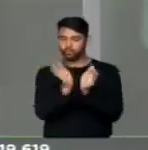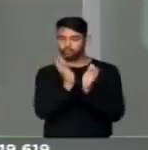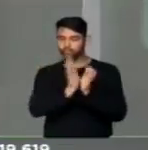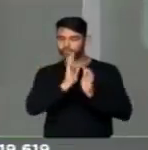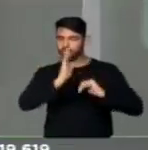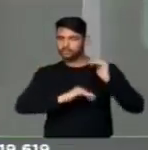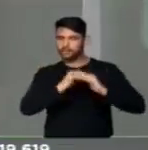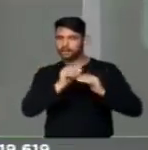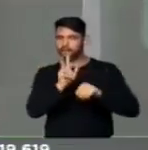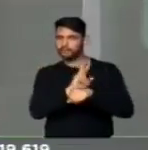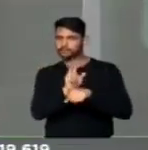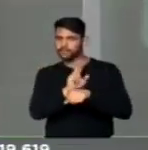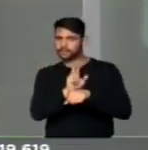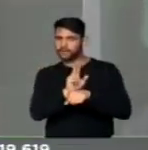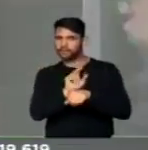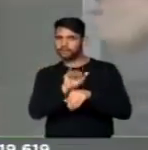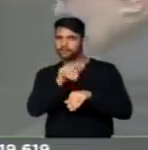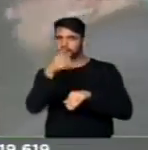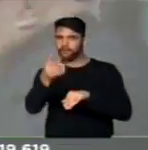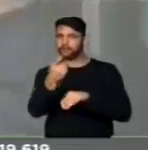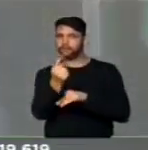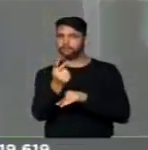classe,